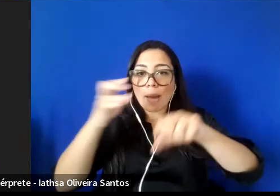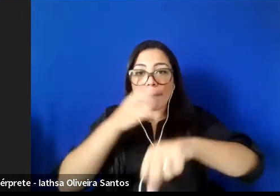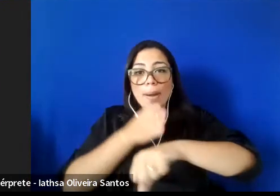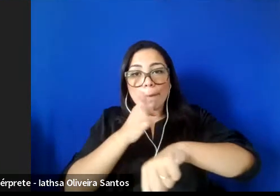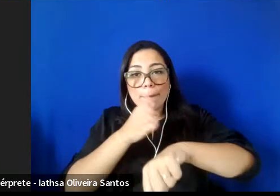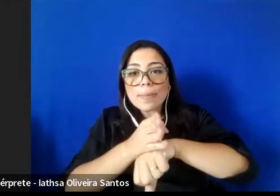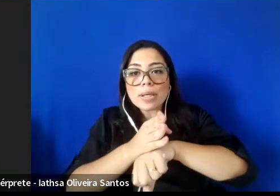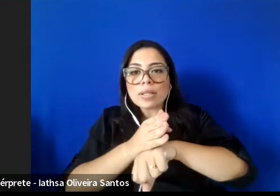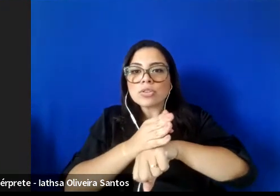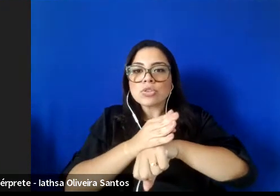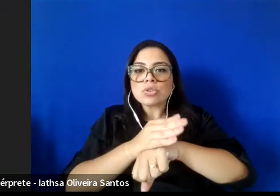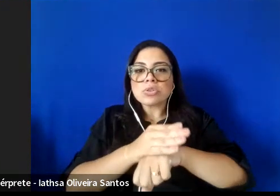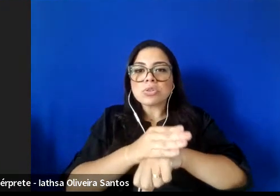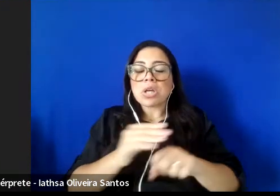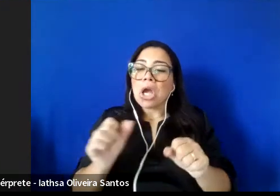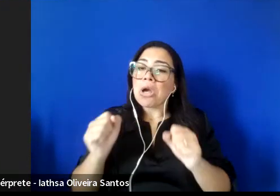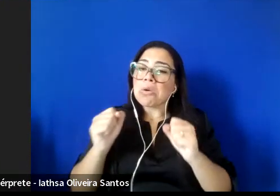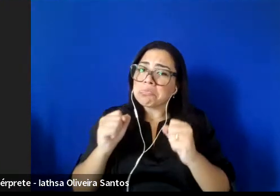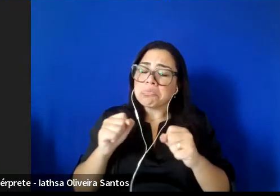certa forma, não deixa